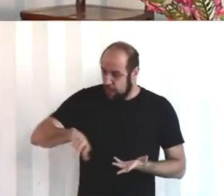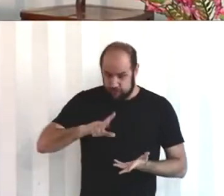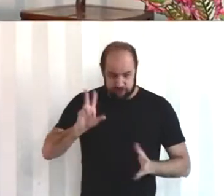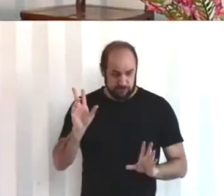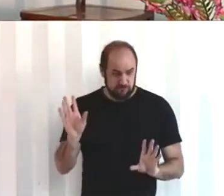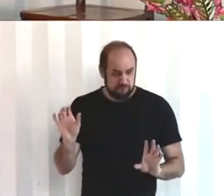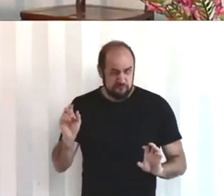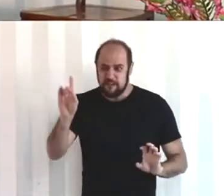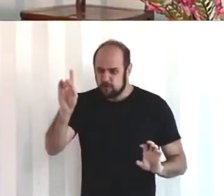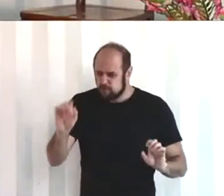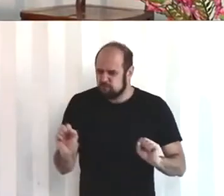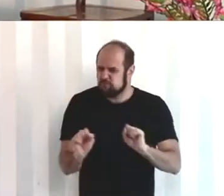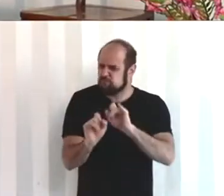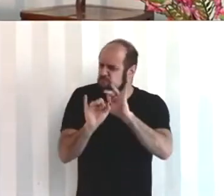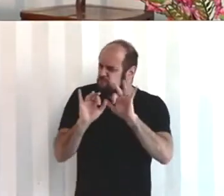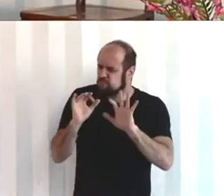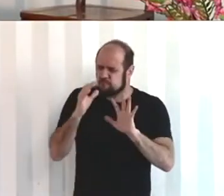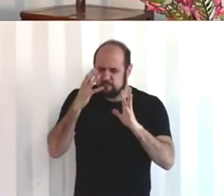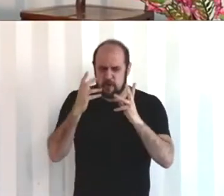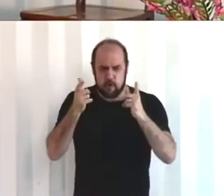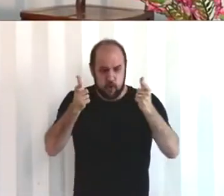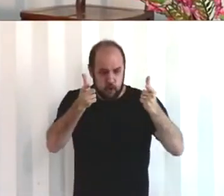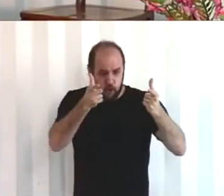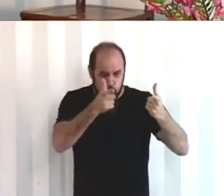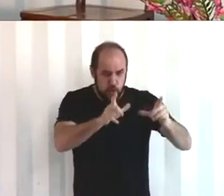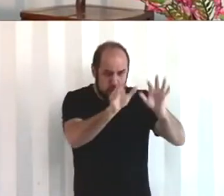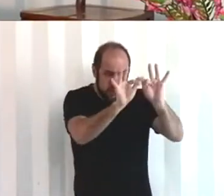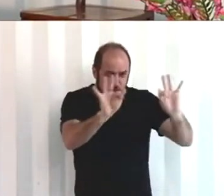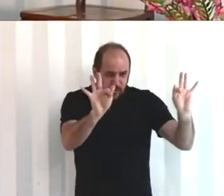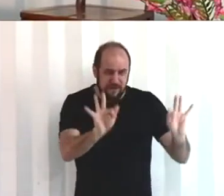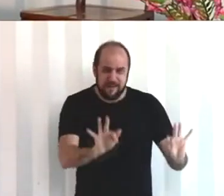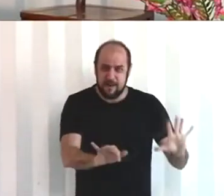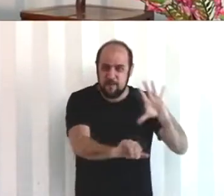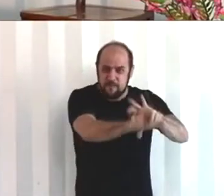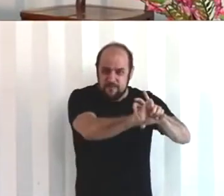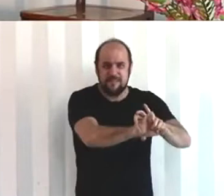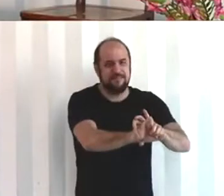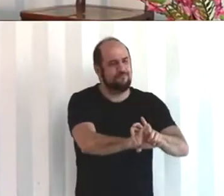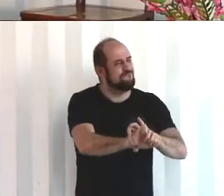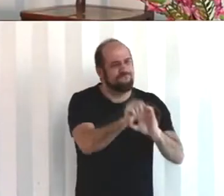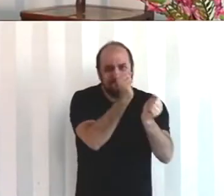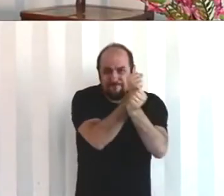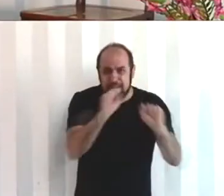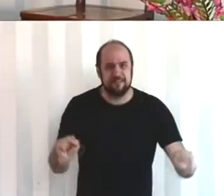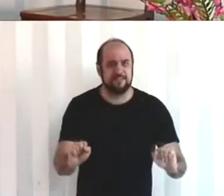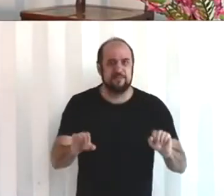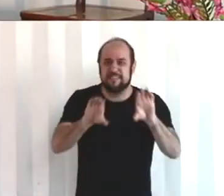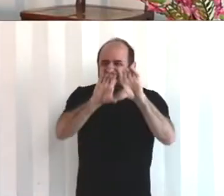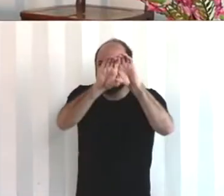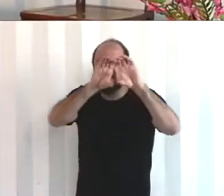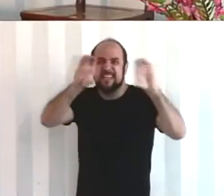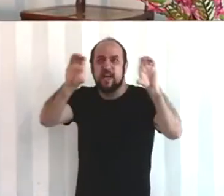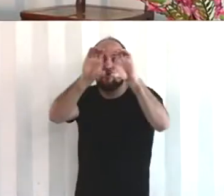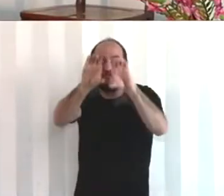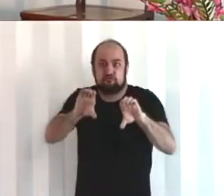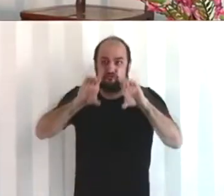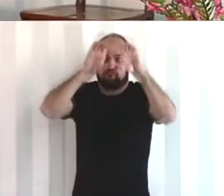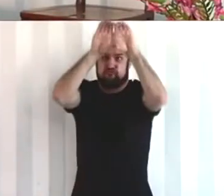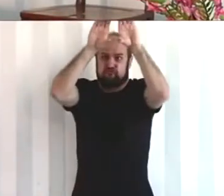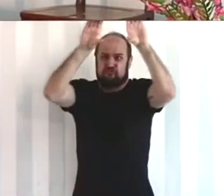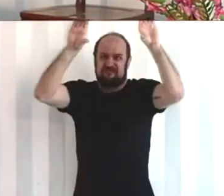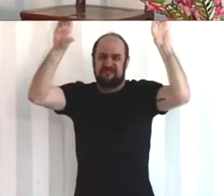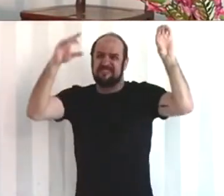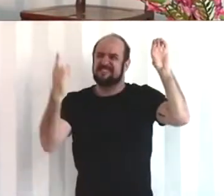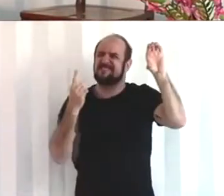majestoso. Esta casa não pode te conter, Senhor. Aliás, o céu, os céus dos céus, nada